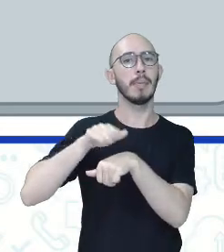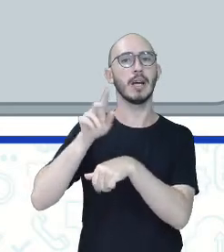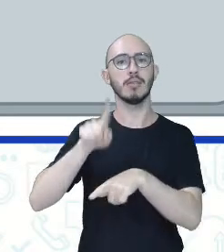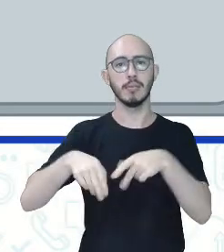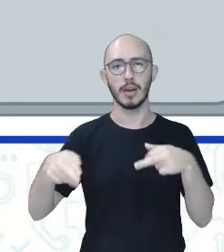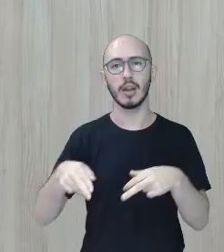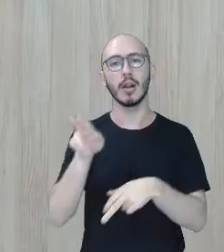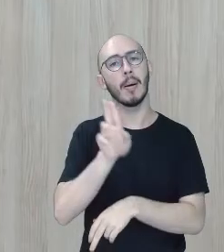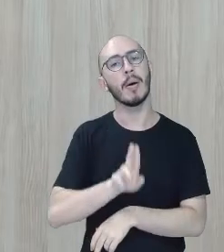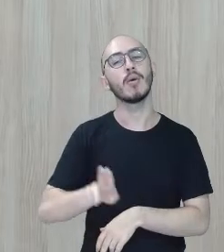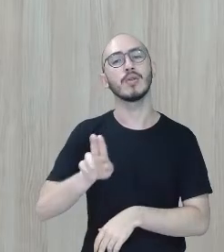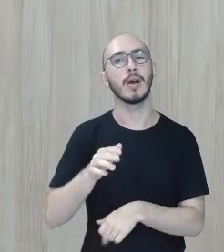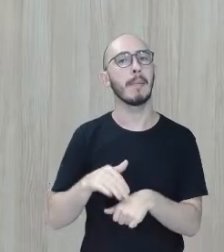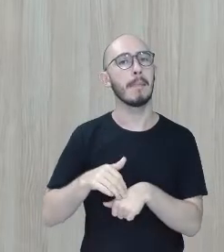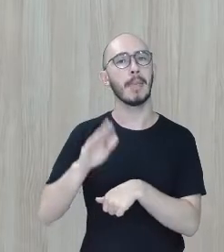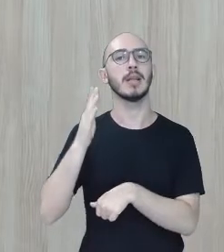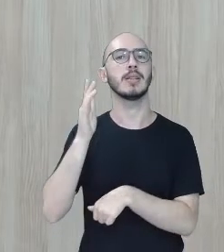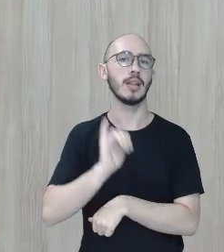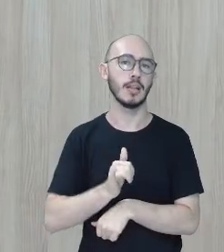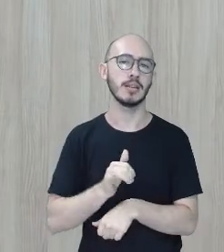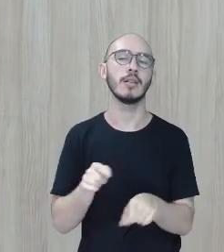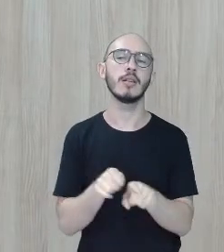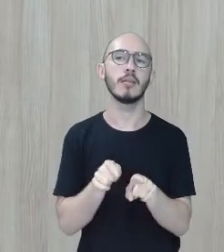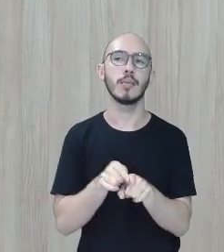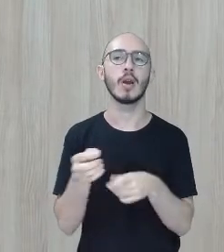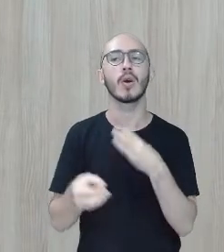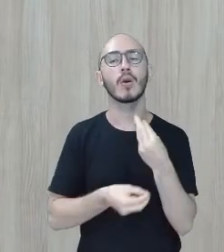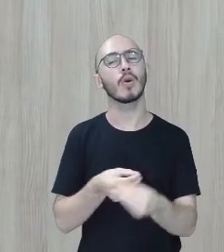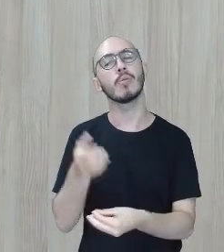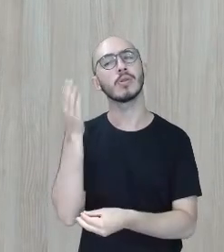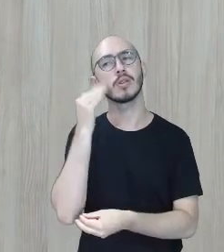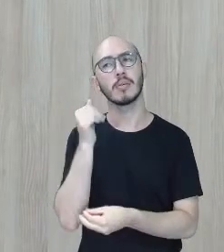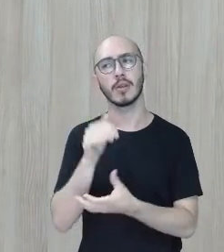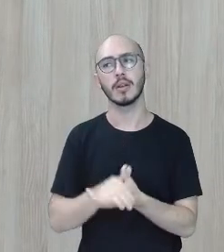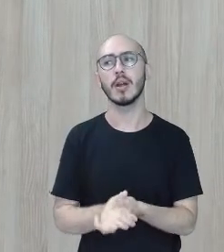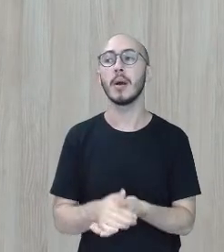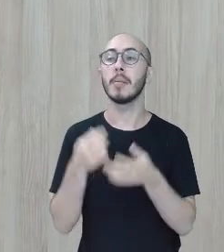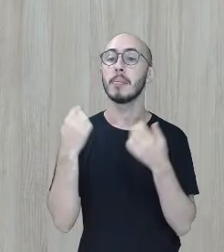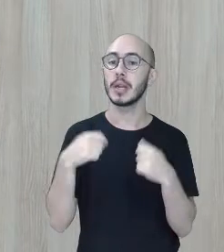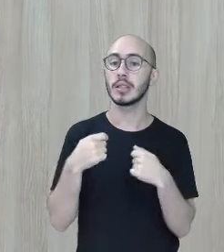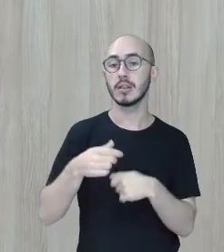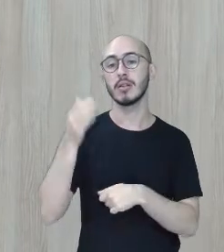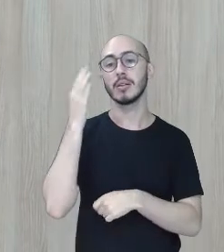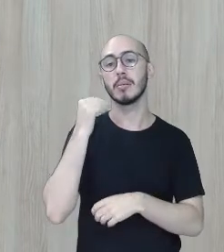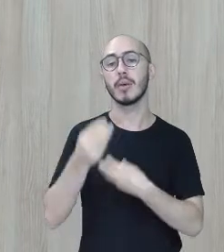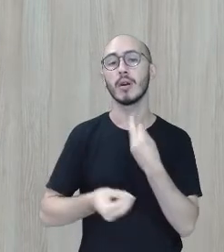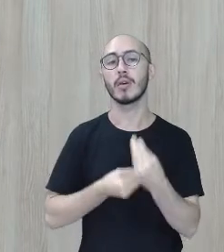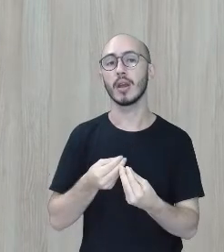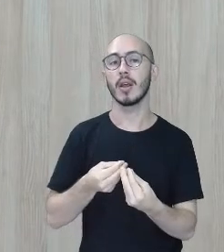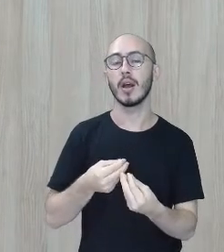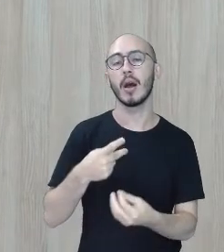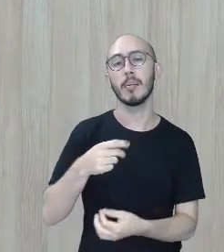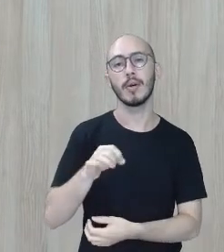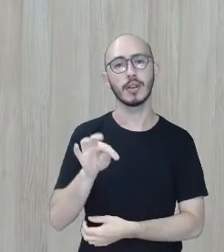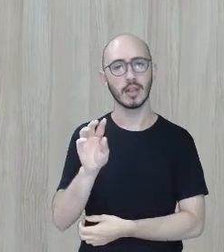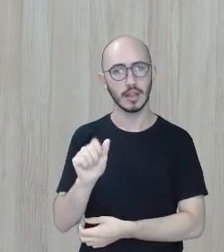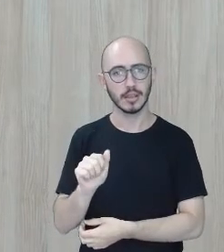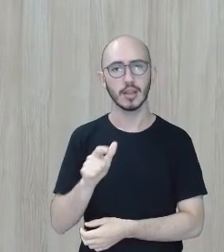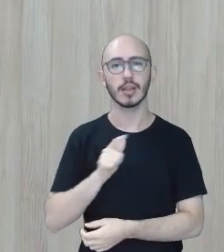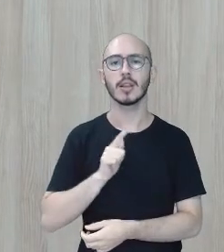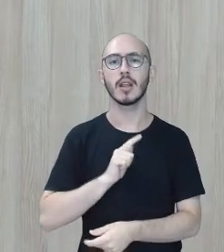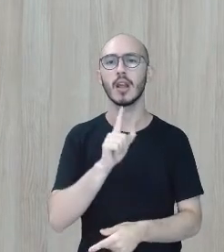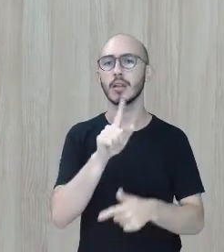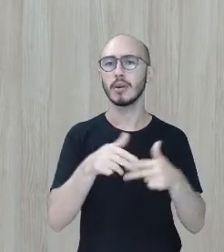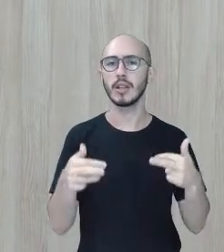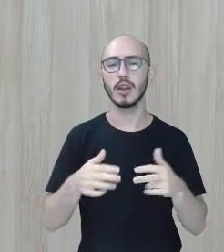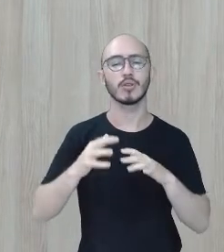Então, normalmente, para saber o consumo de energia, você tem que saber mais ou menos a potência de todos